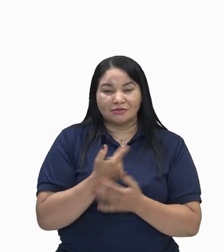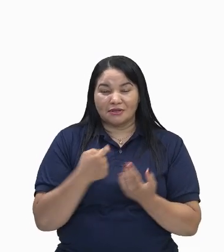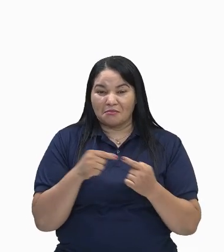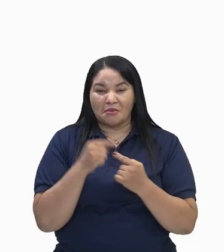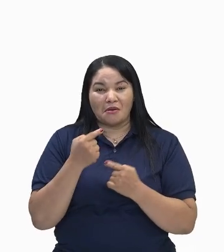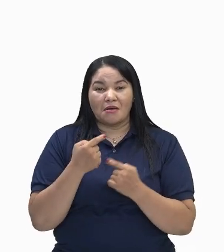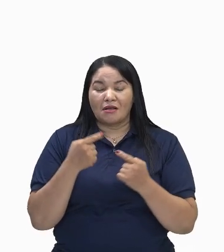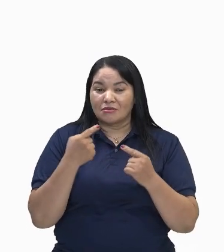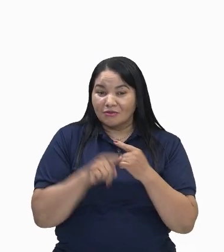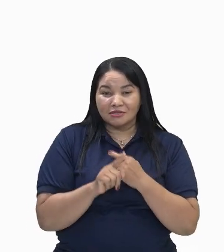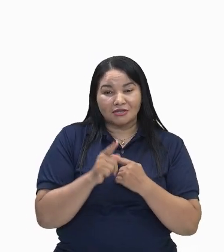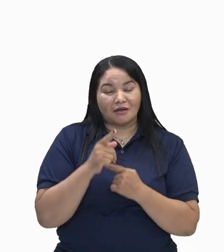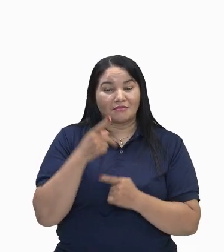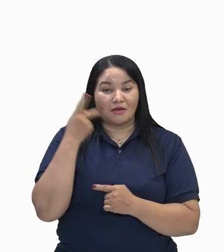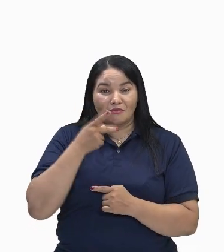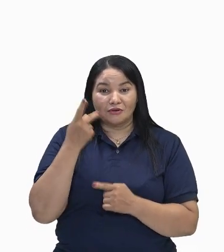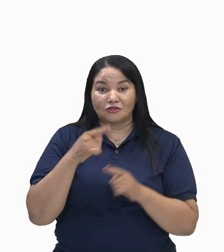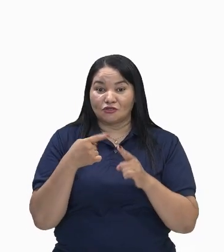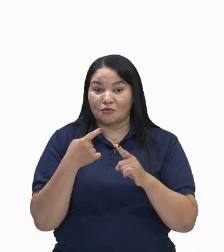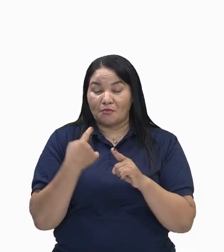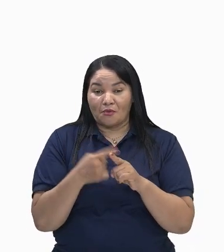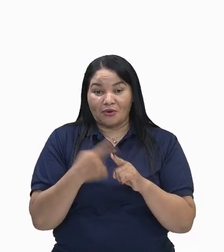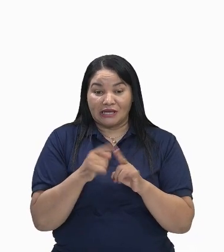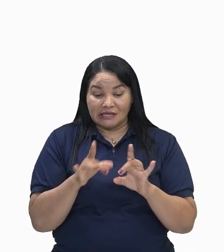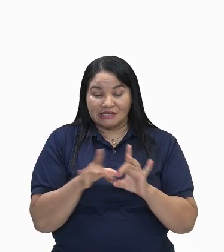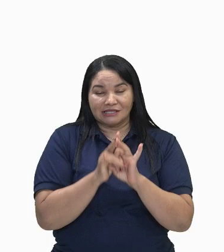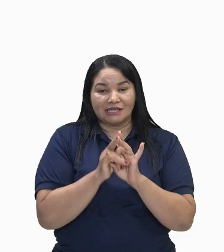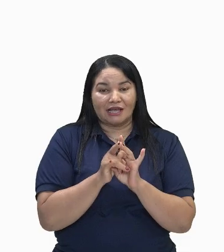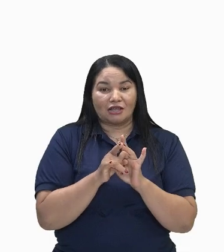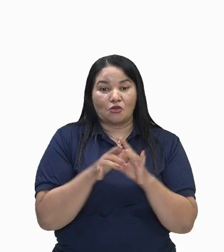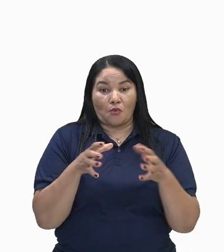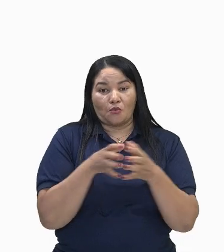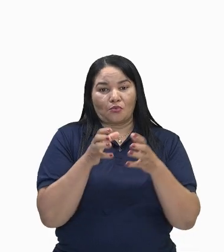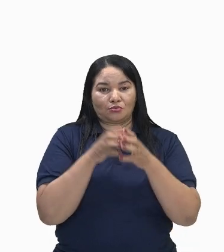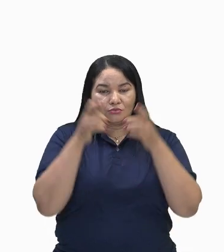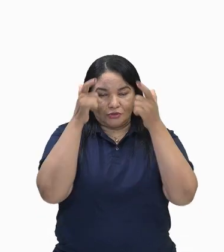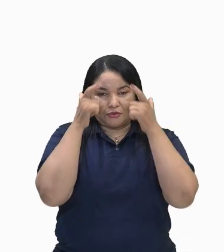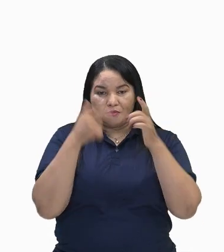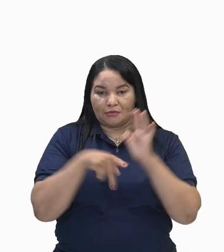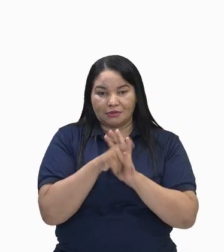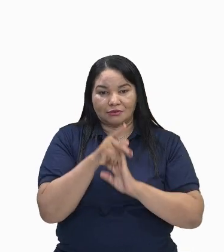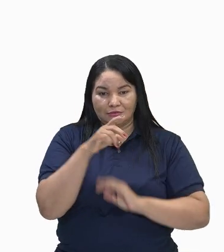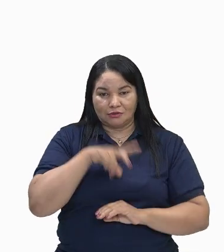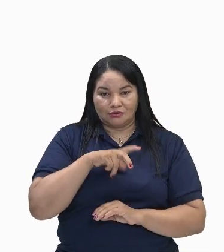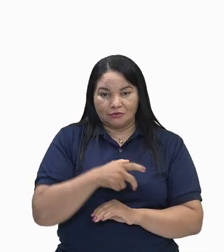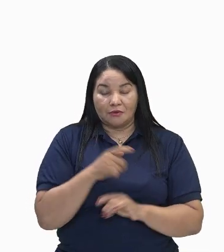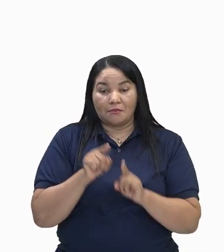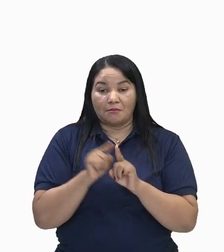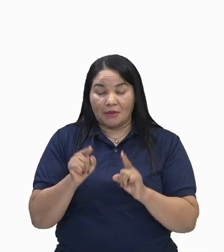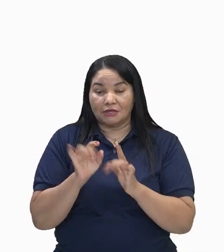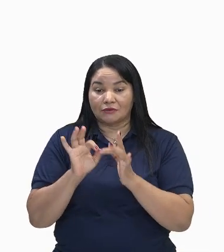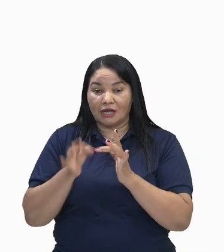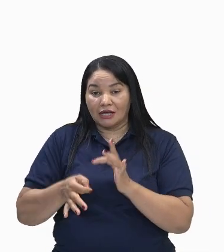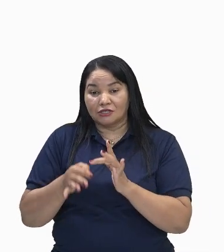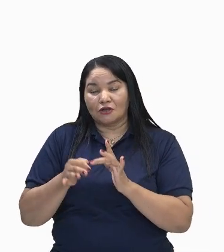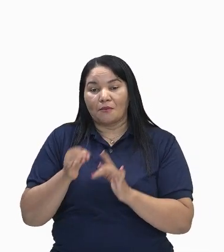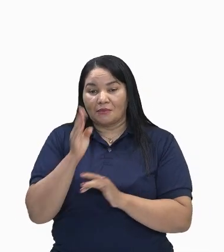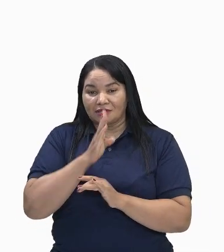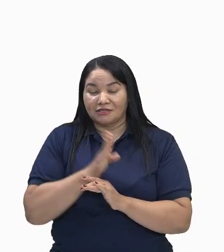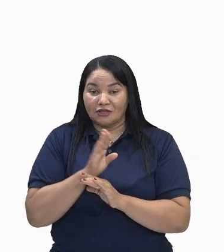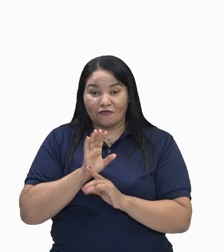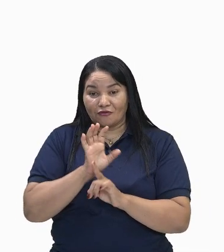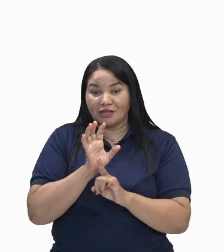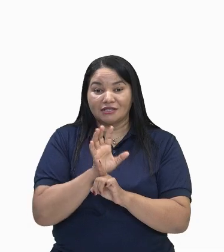forma direta, pois está mais ligado à corte portuguesa. Já o arcadismo brasileiro tem forte influência